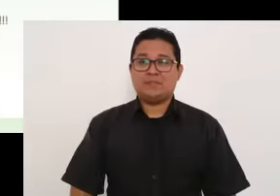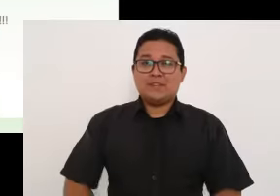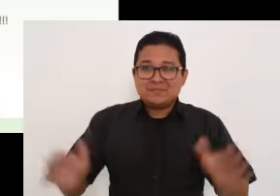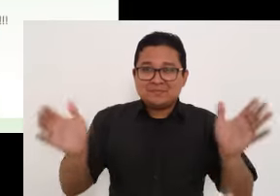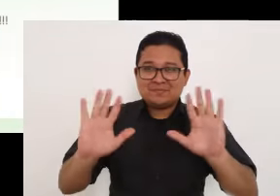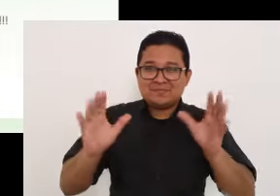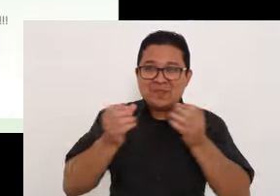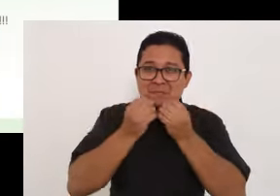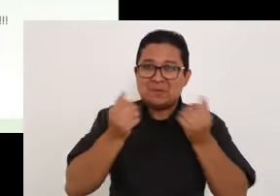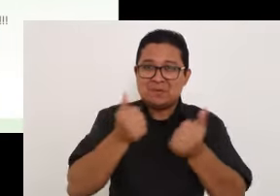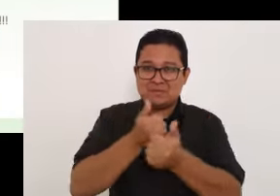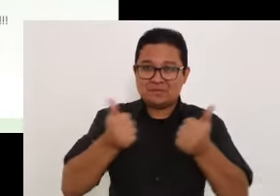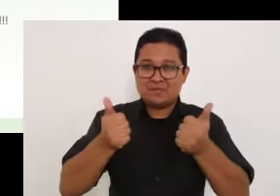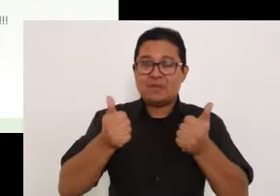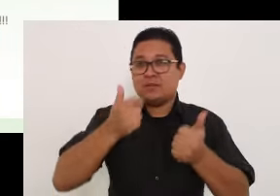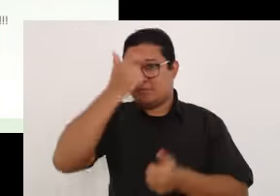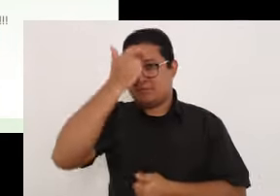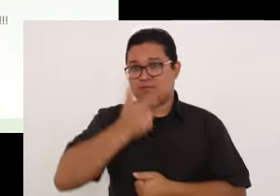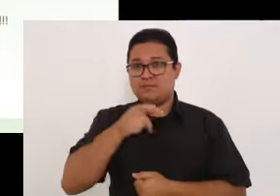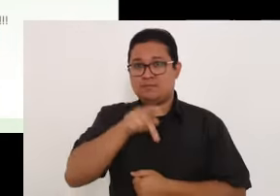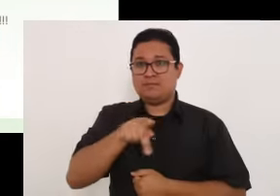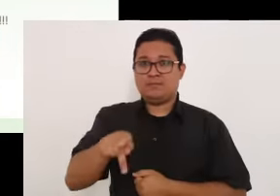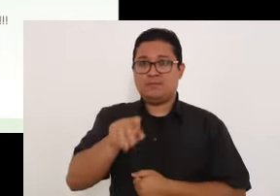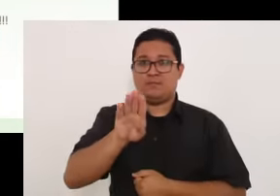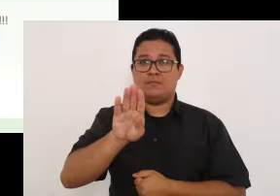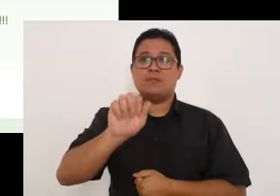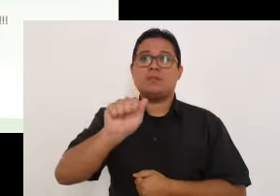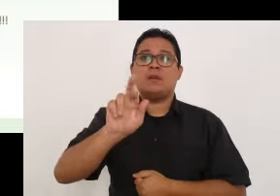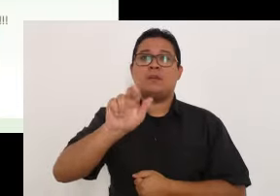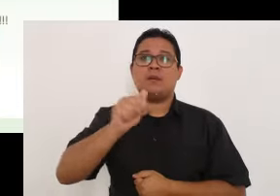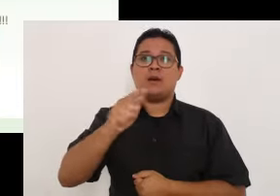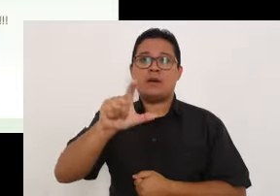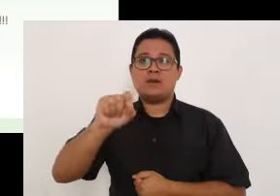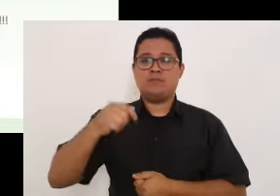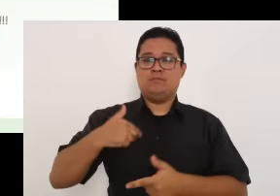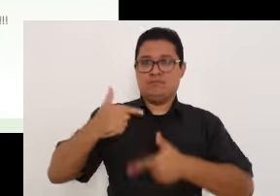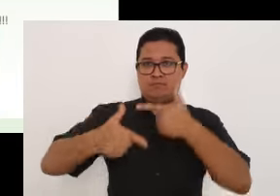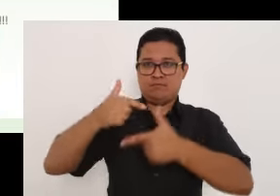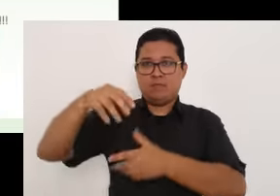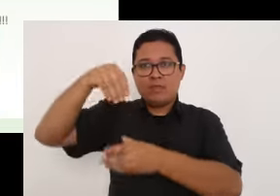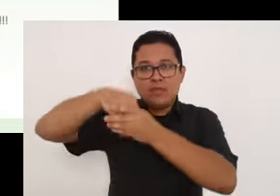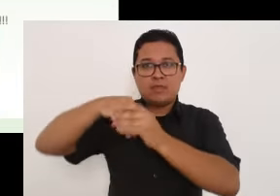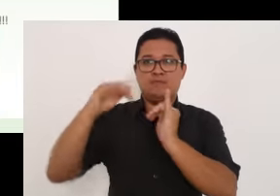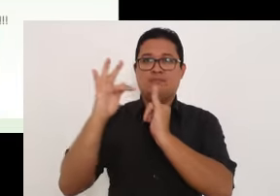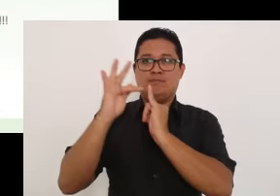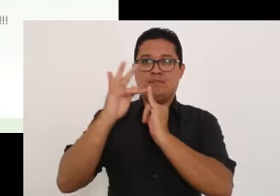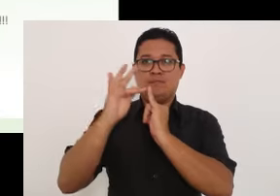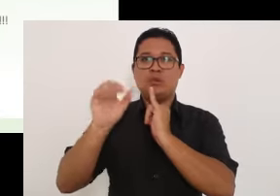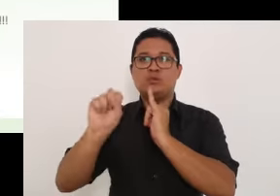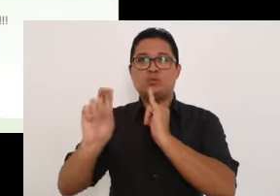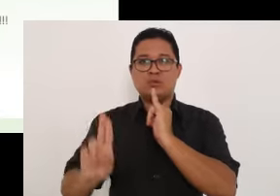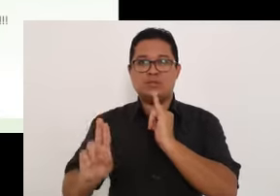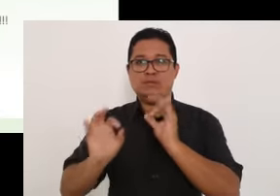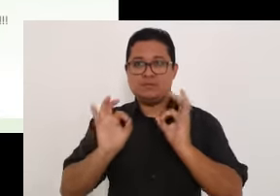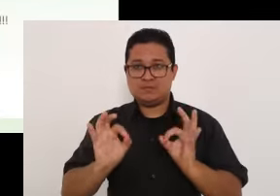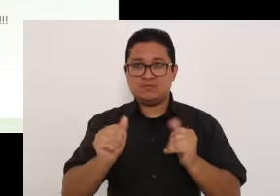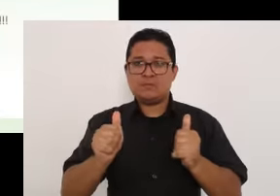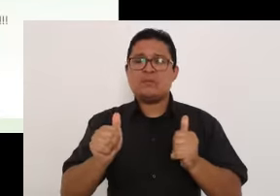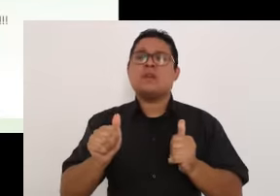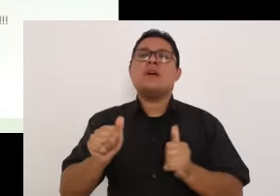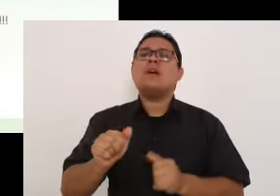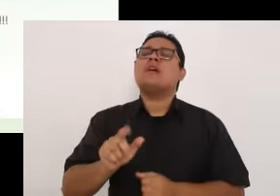Olá pessoal, tudo bem? Eu sou o professor Barão, do Instituto Federal de São Paulo, Campo Suzano, e lá a gente tem o